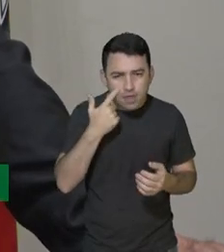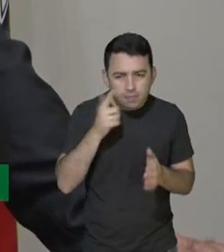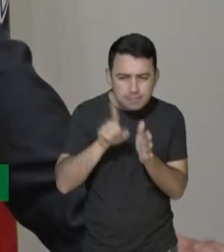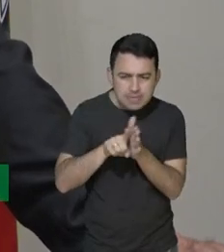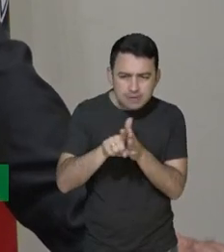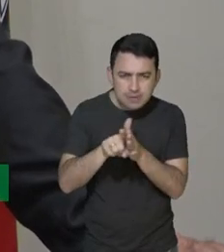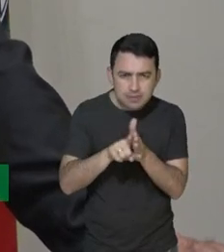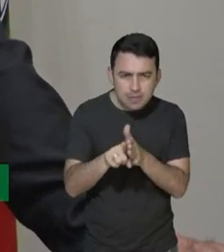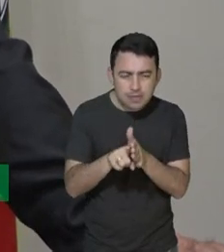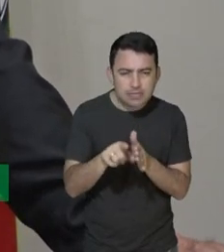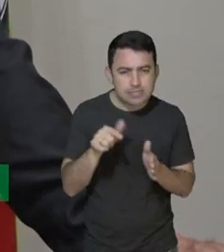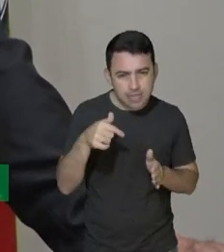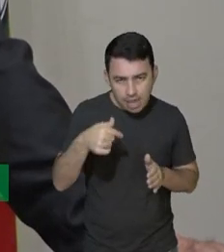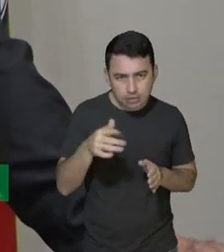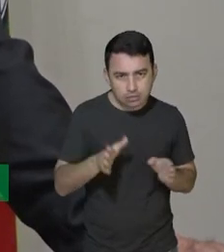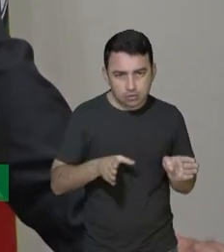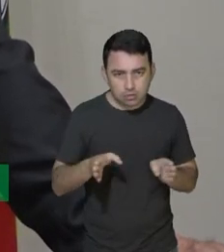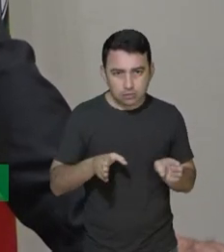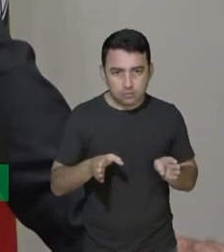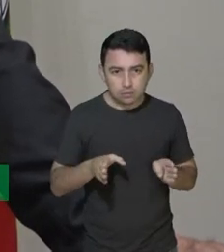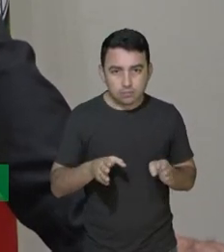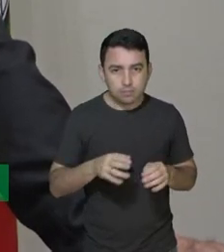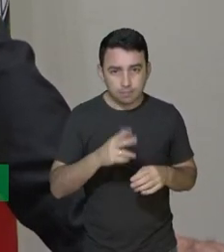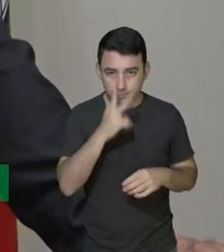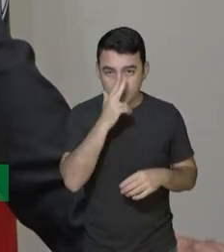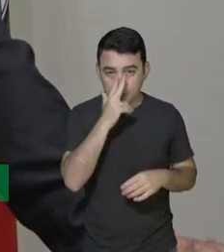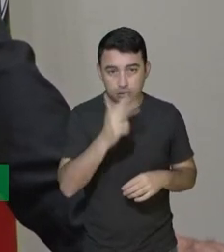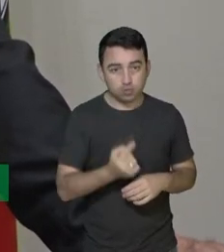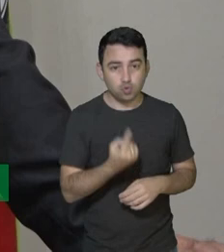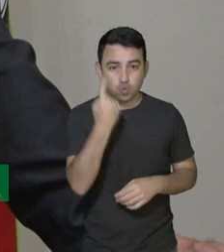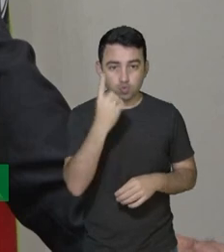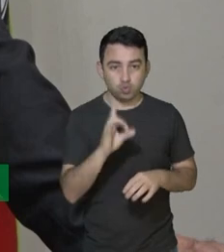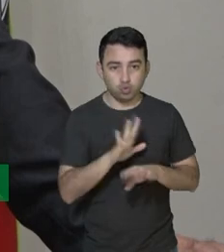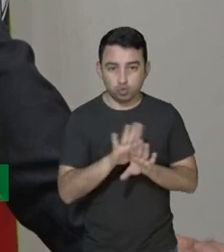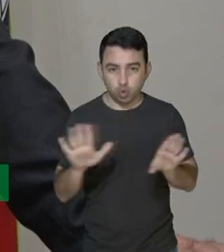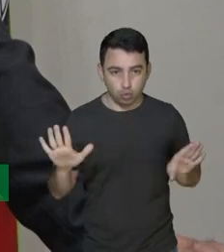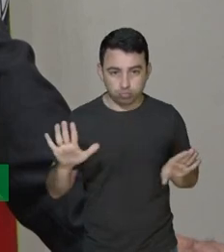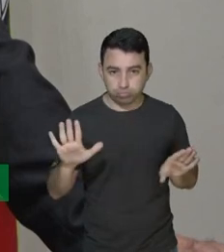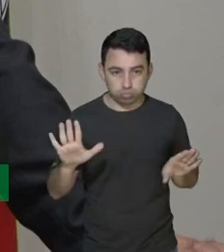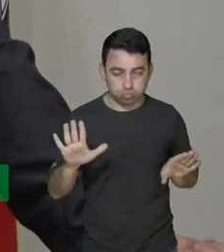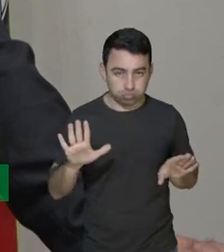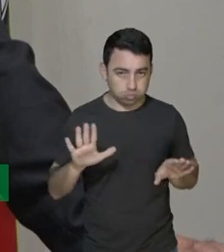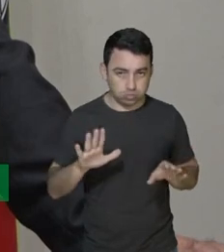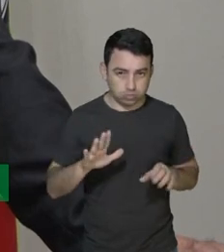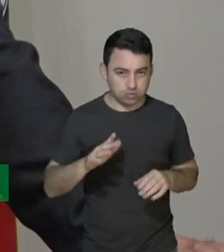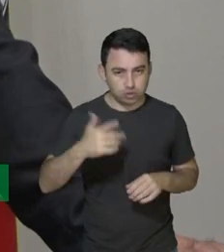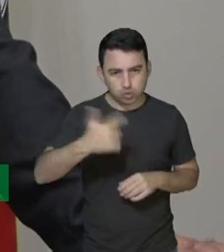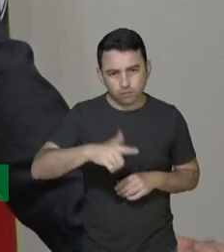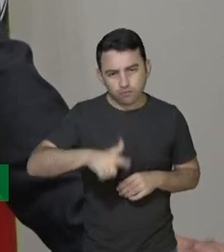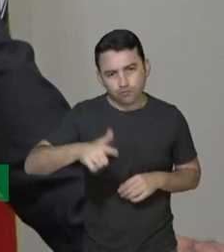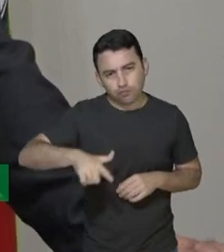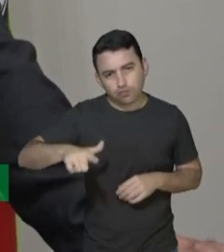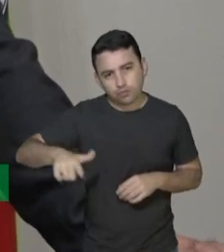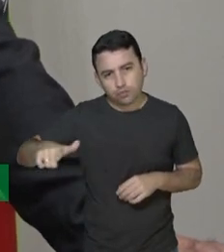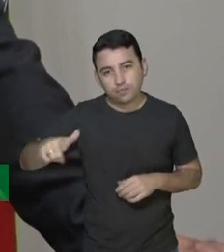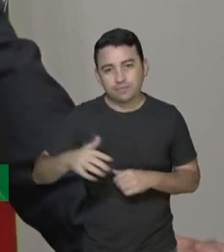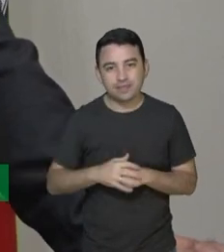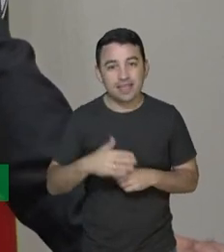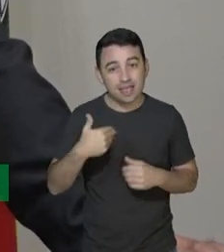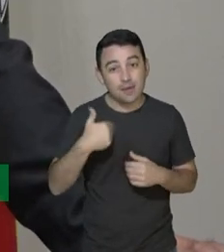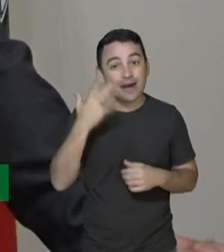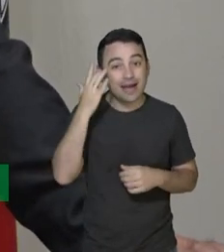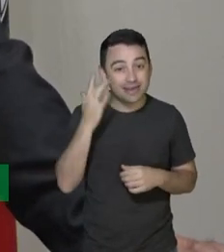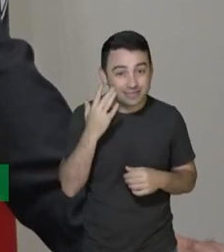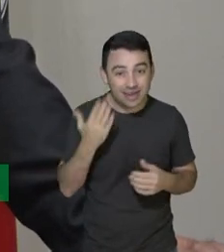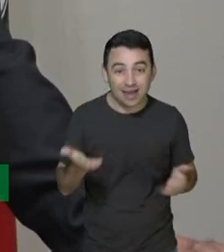Casa, me parece que só fui eu, 7 mandatos eleitos consecutivos. Até achei que agora alguém chegava